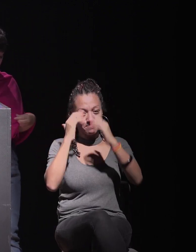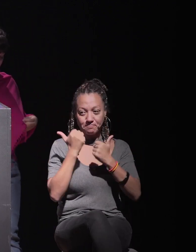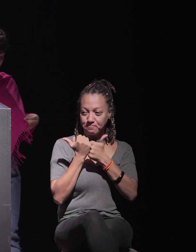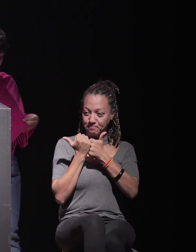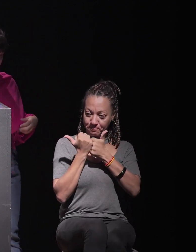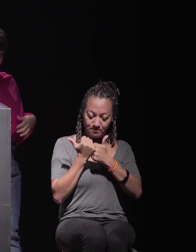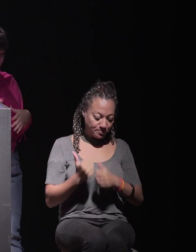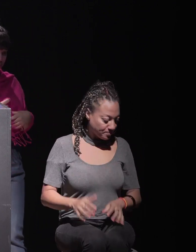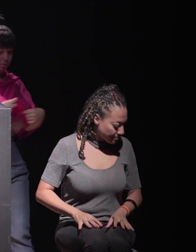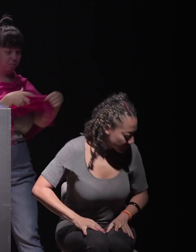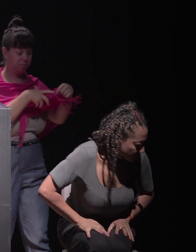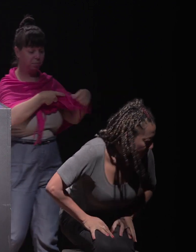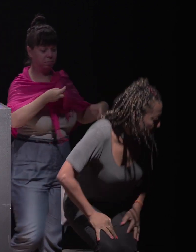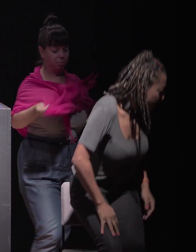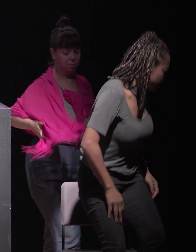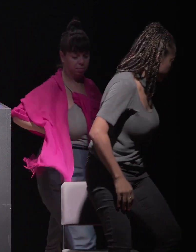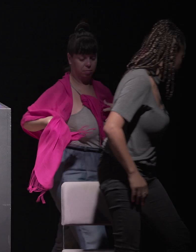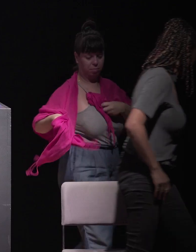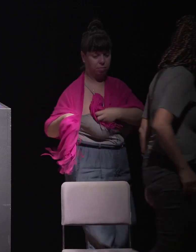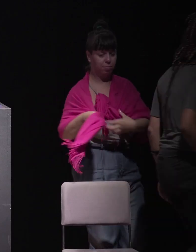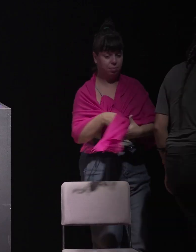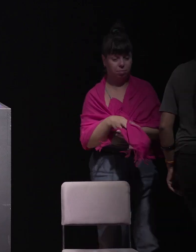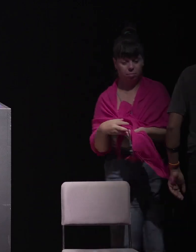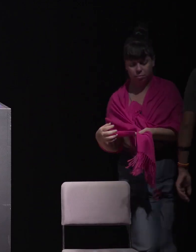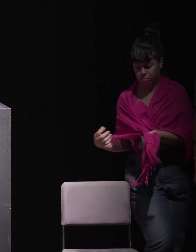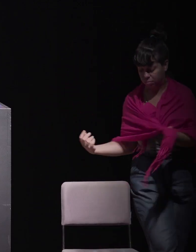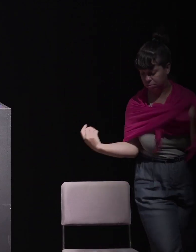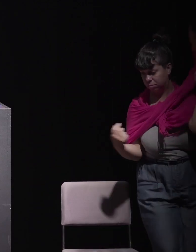que estrutura isso.